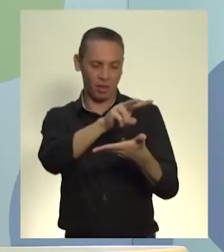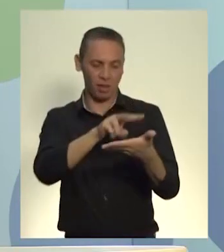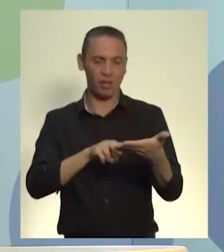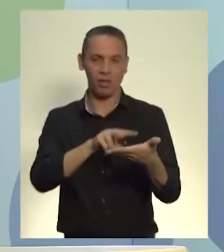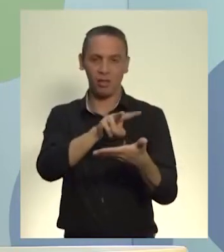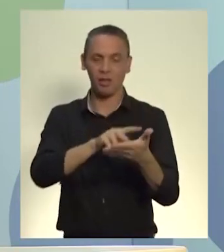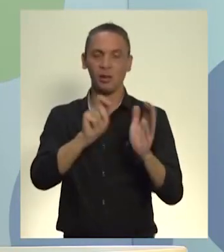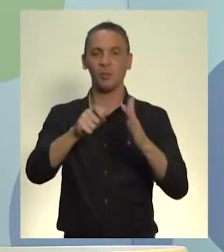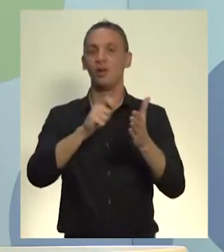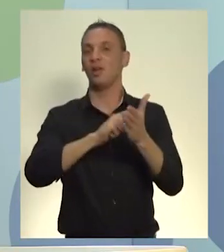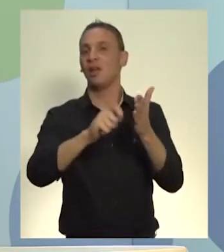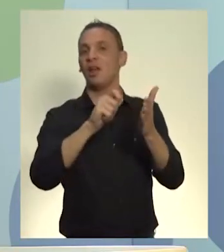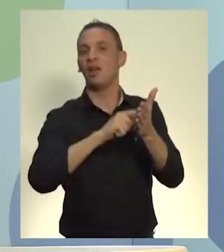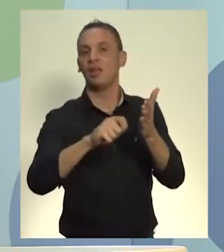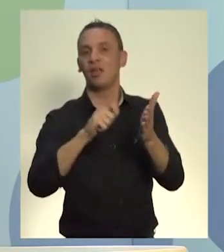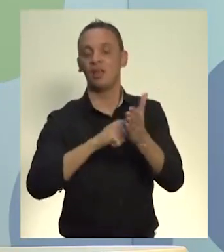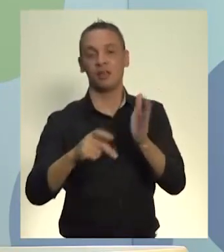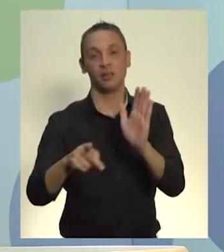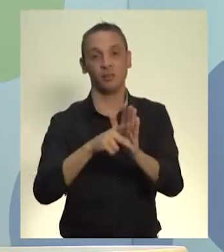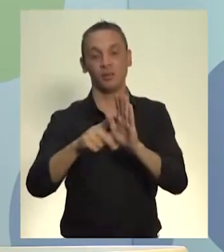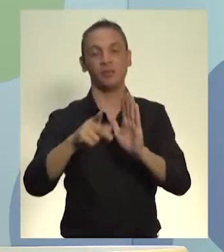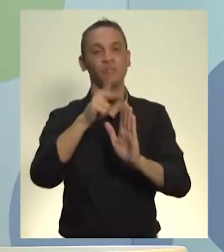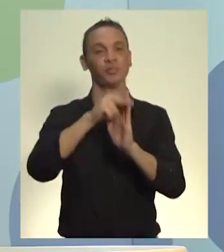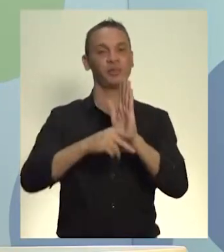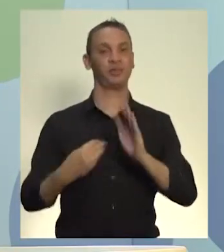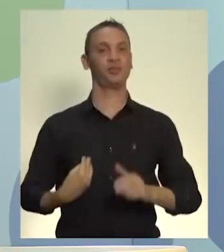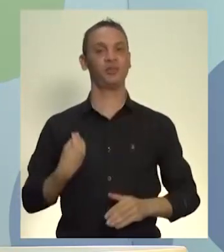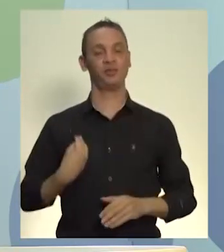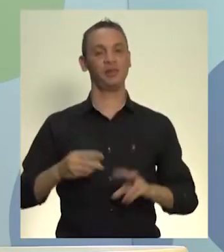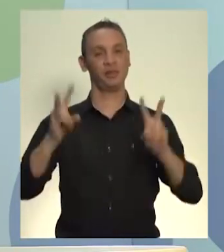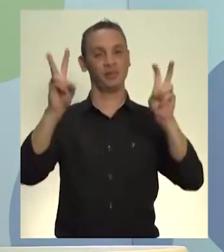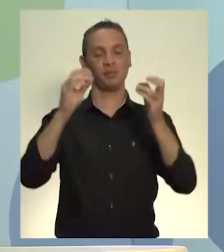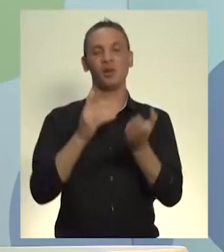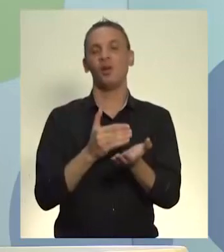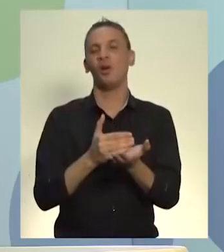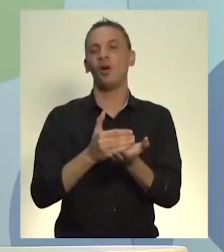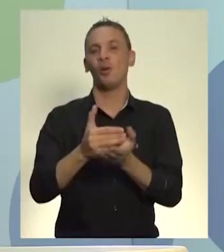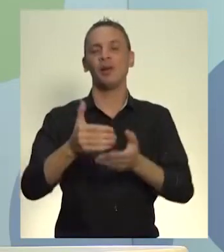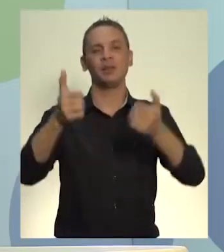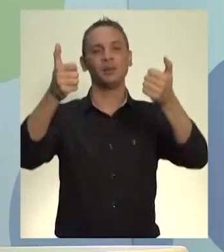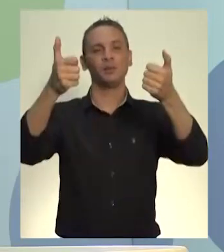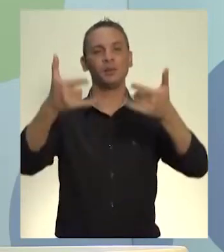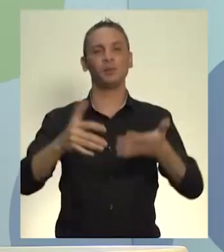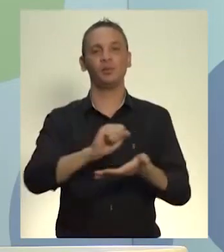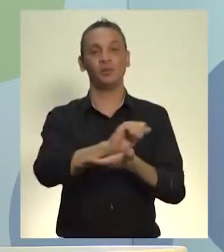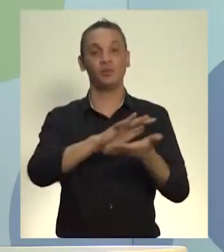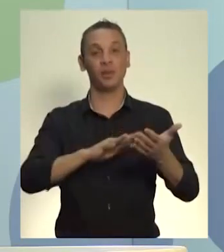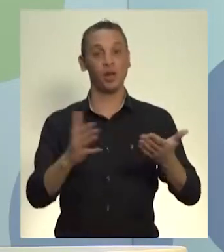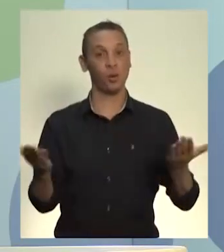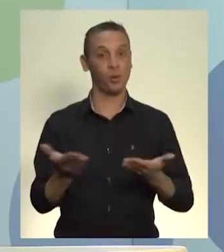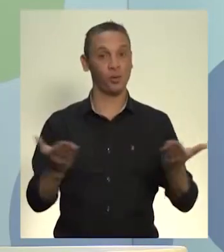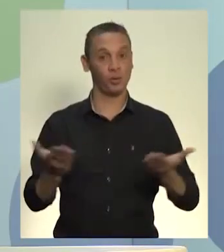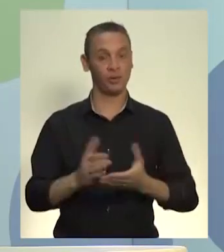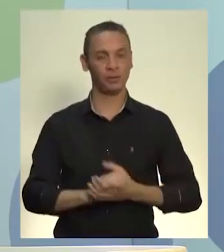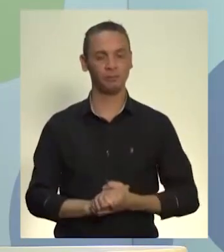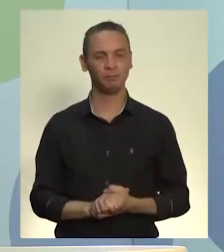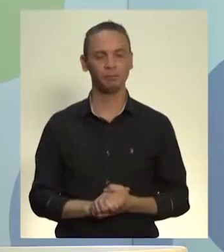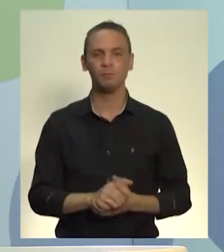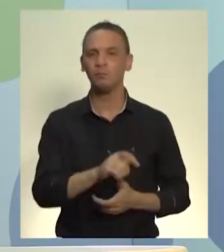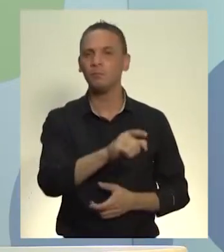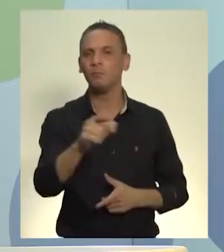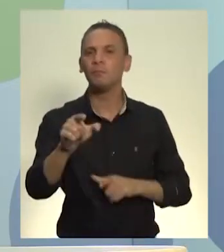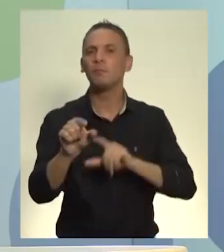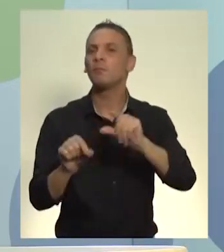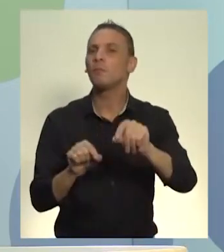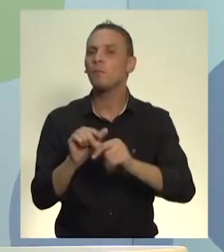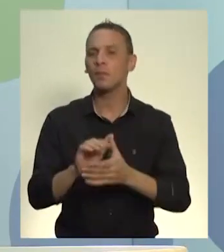deixar separado para projeto de vida e a gente vai começar a fazer as atividades hoje. O que eu vou pedir para